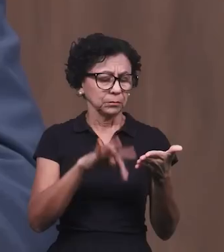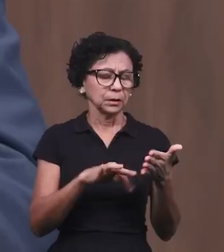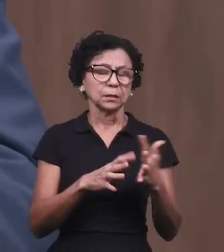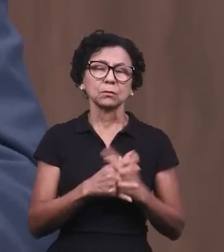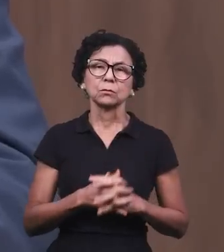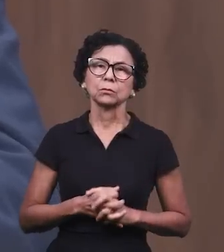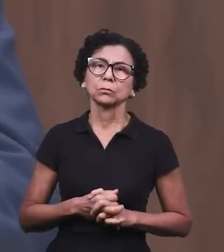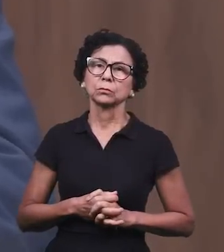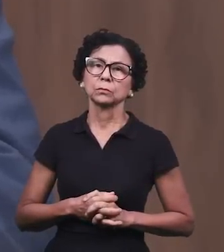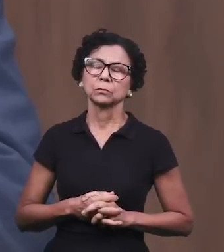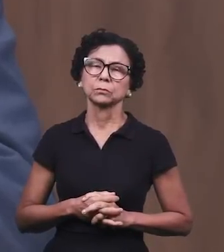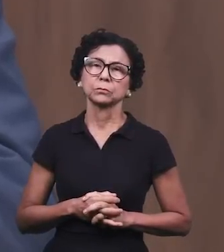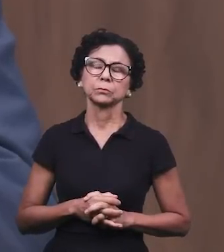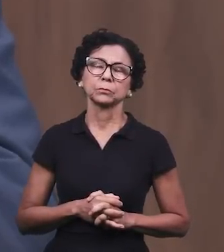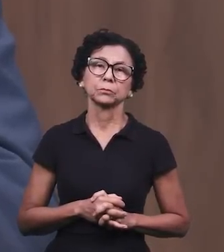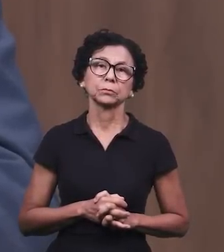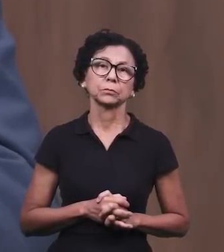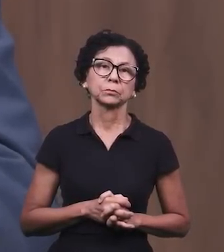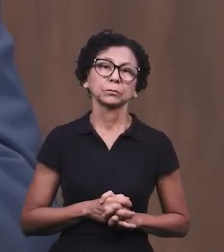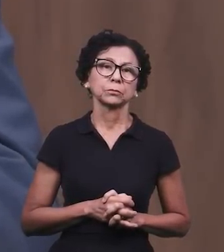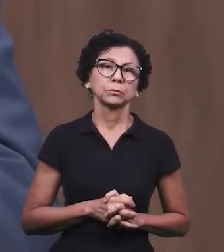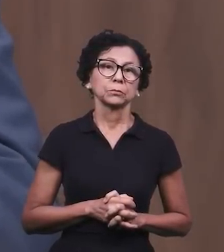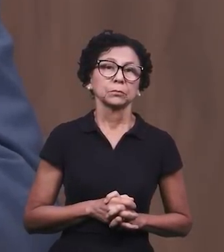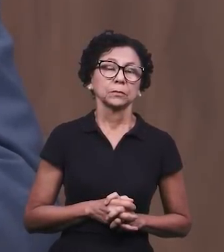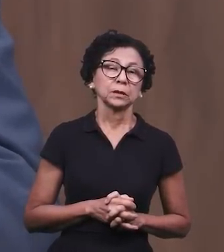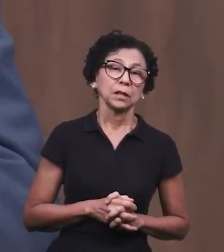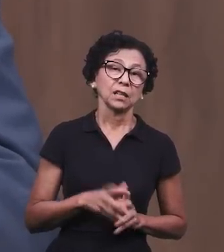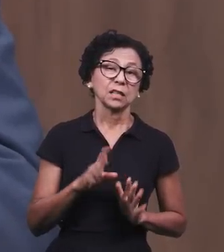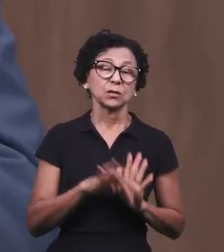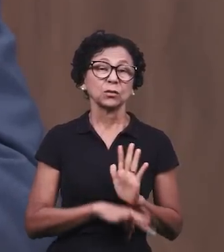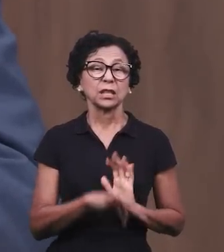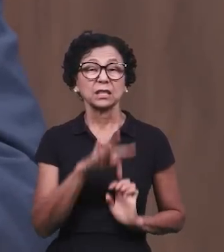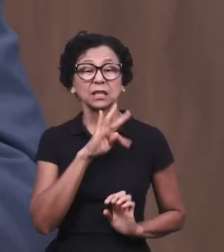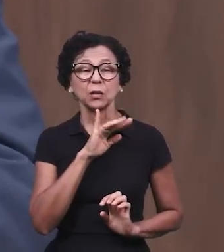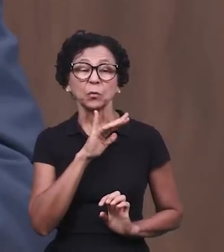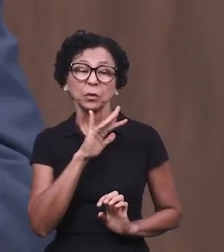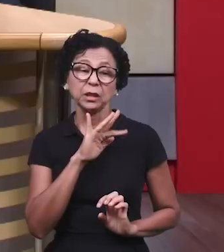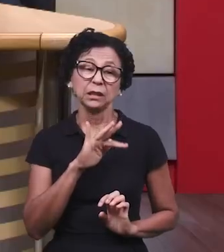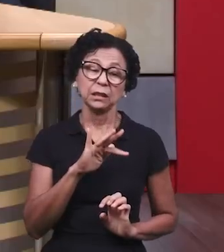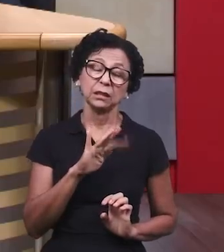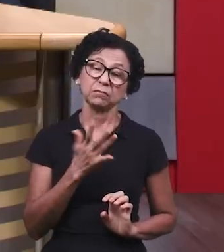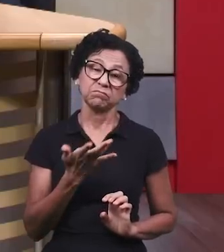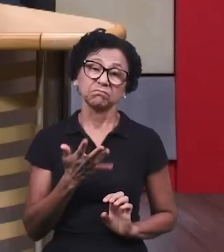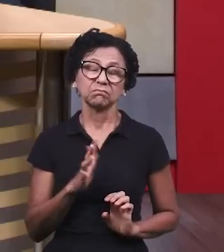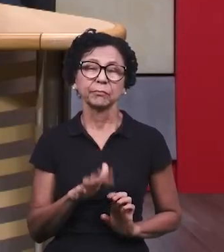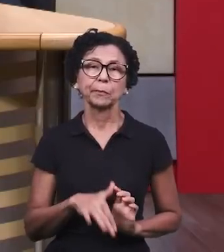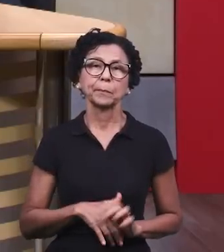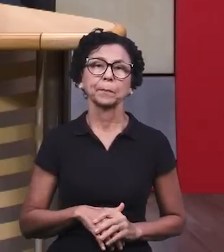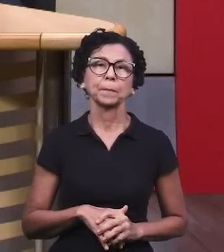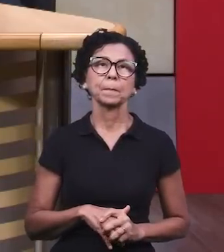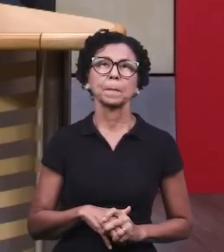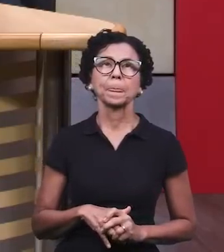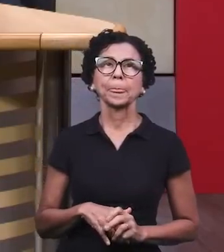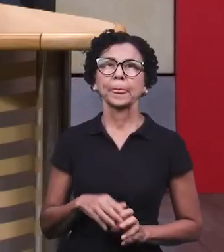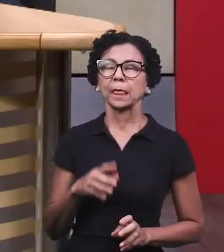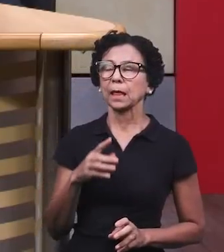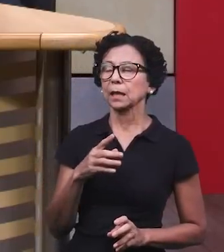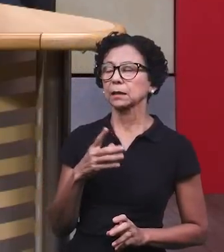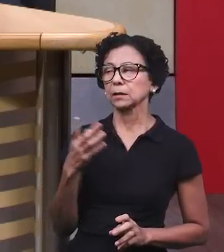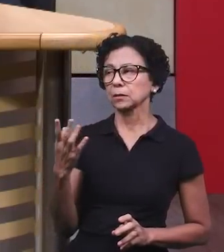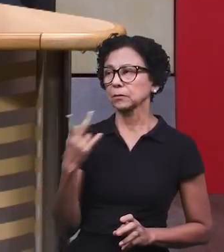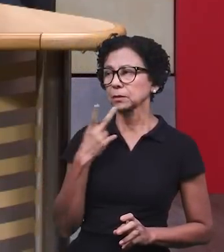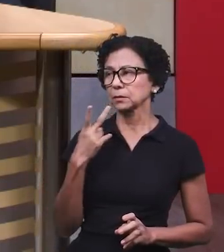tem dificuldade, faz parte da palavra. É diferente, não é? O importante, qual o Fábio falou aí,